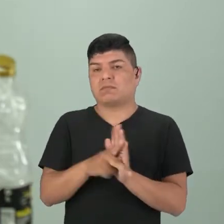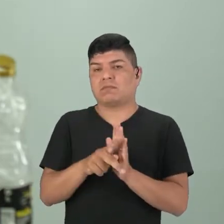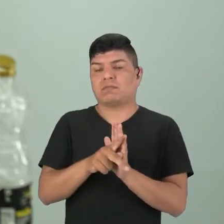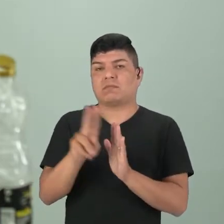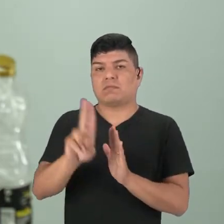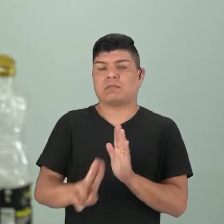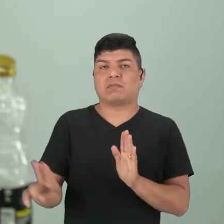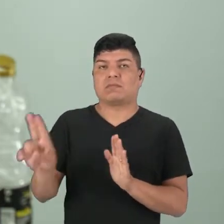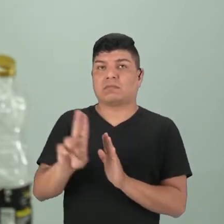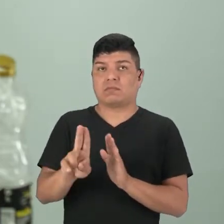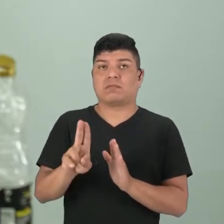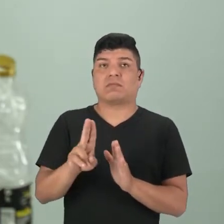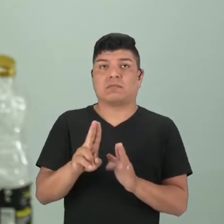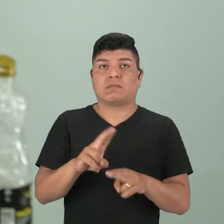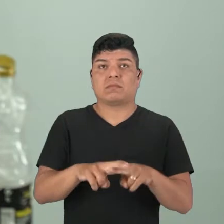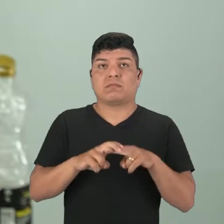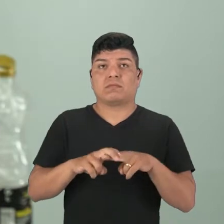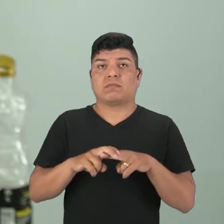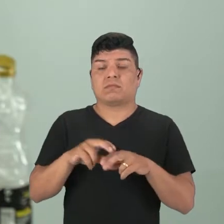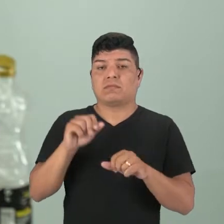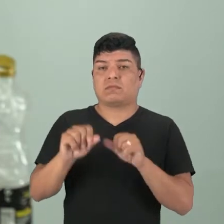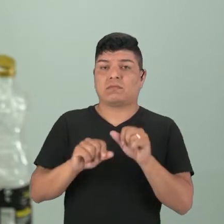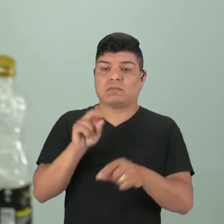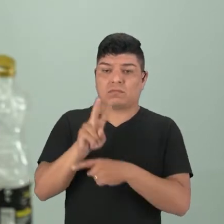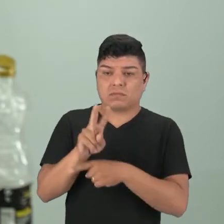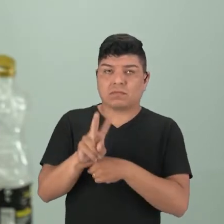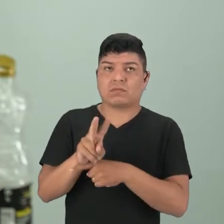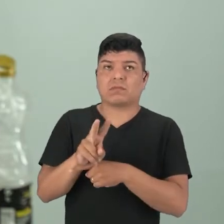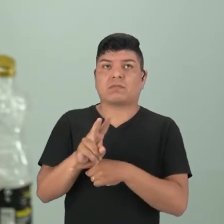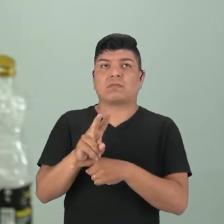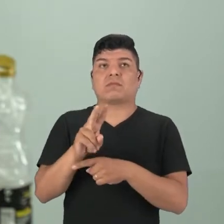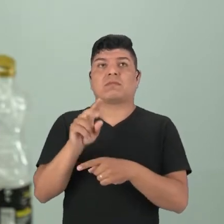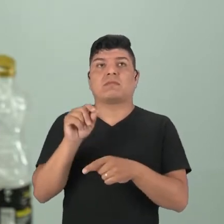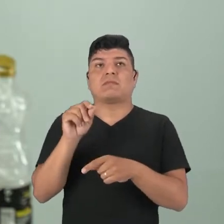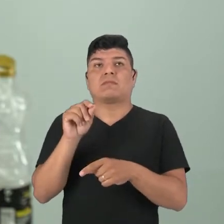para o uso. Então, ela passa por um tratamento, numa estação chamada